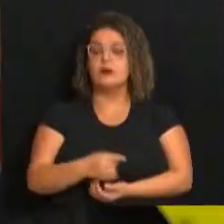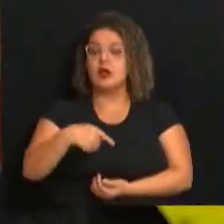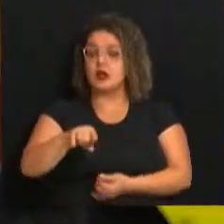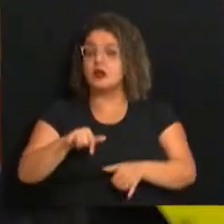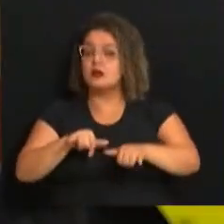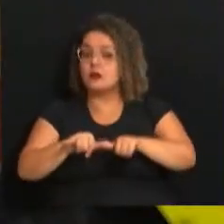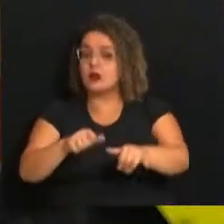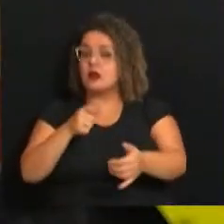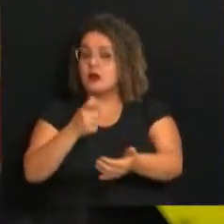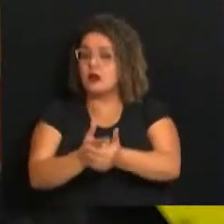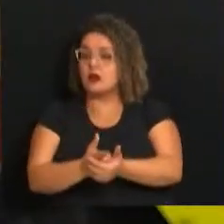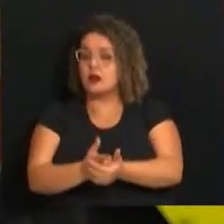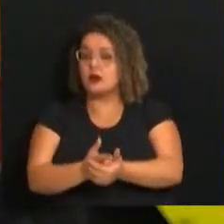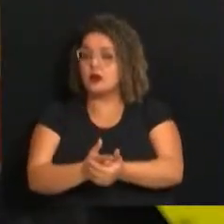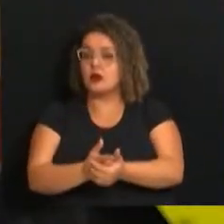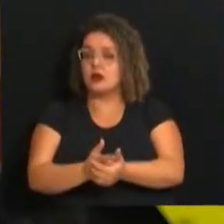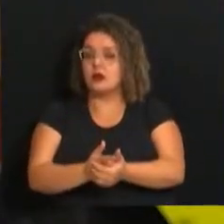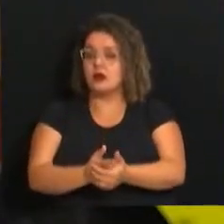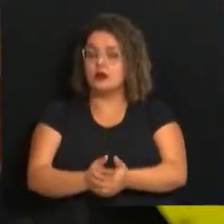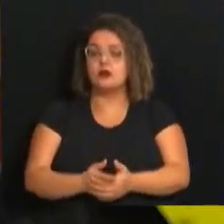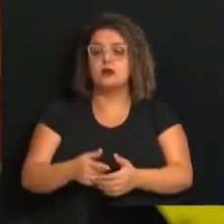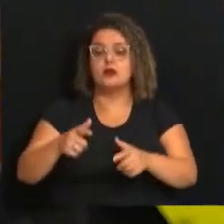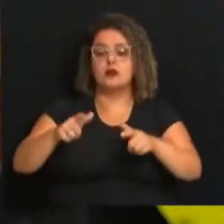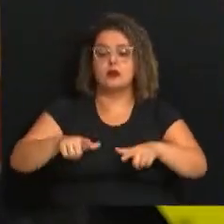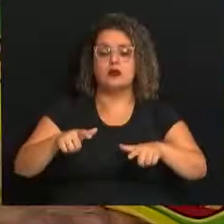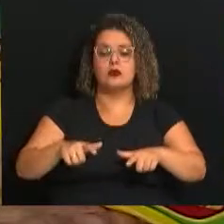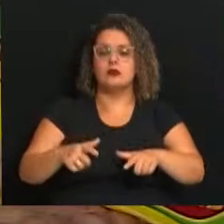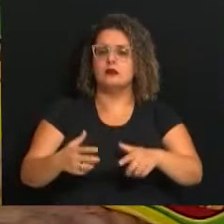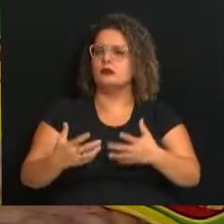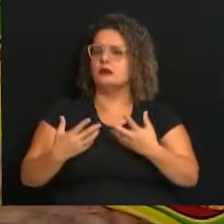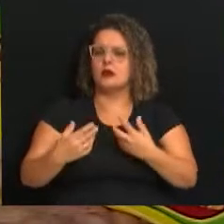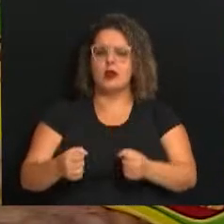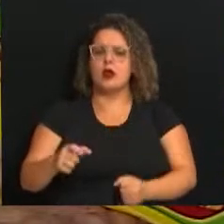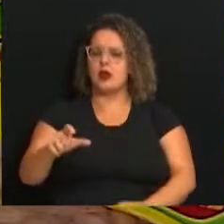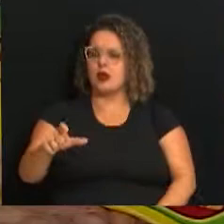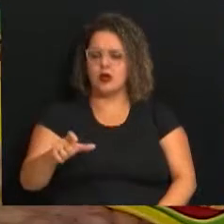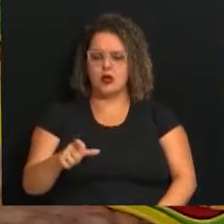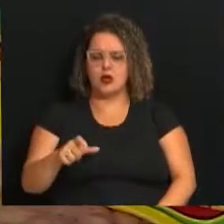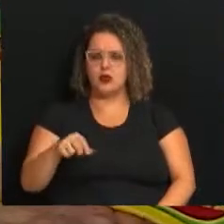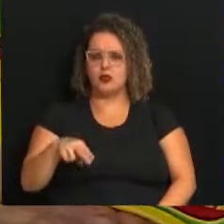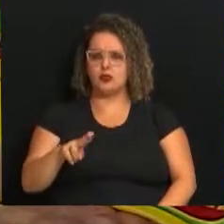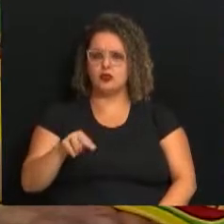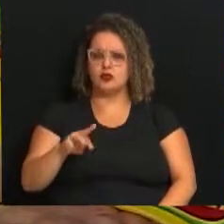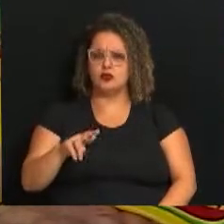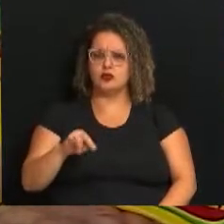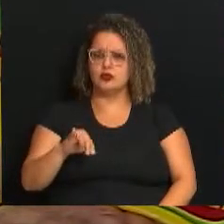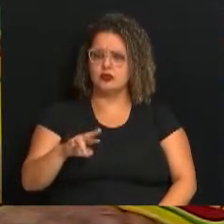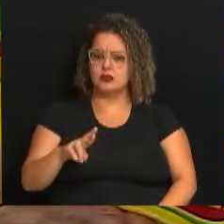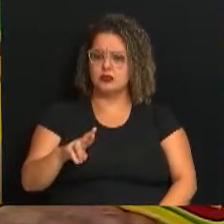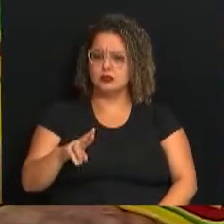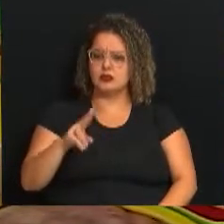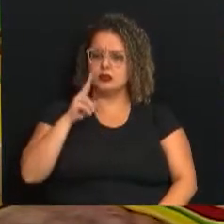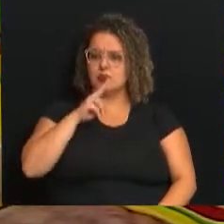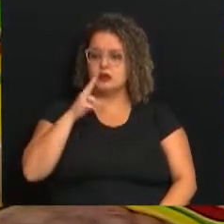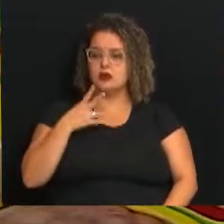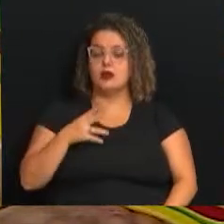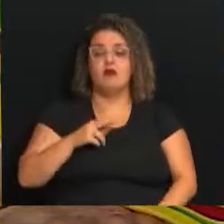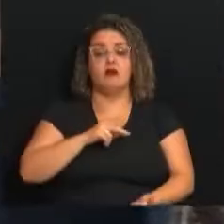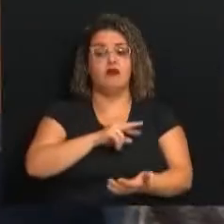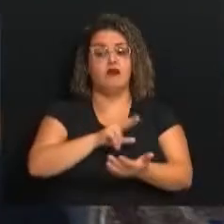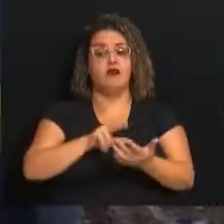a ir ao mercado fazer uma compra e não caixa descobrir que o local não aceitava o cartão nutrir